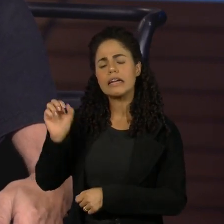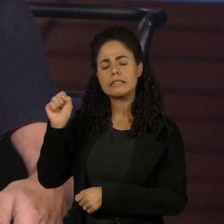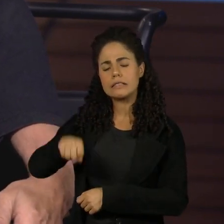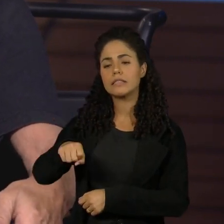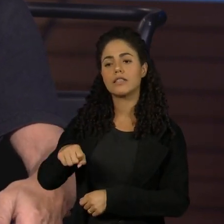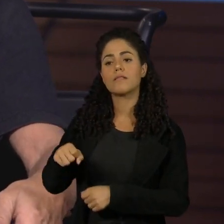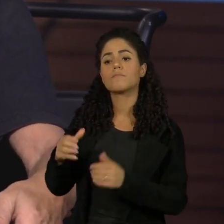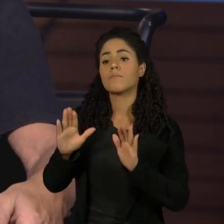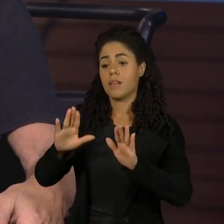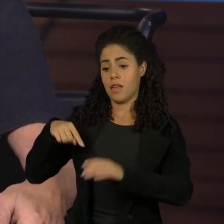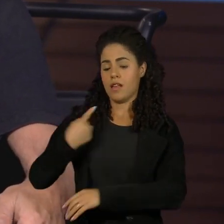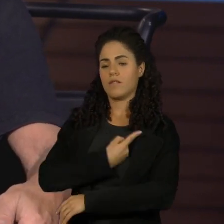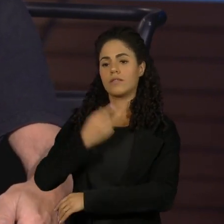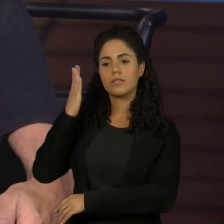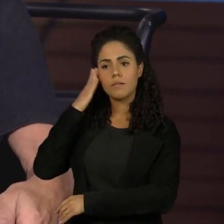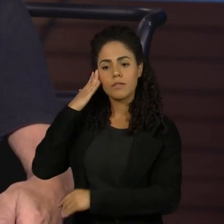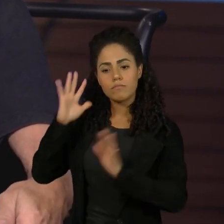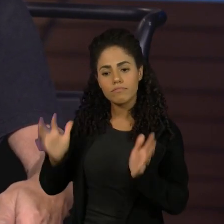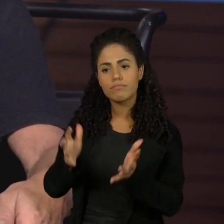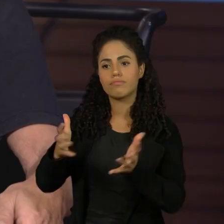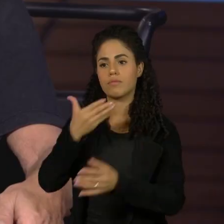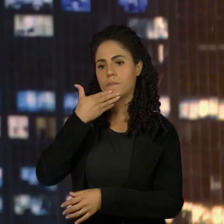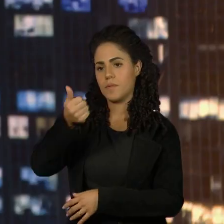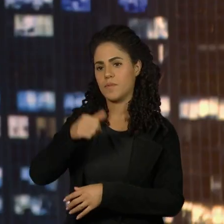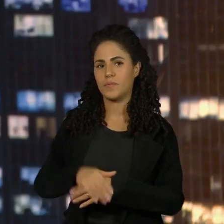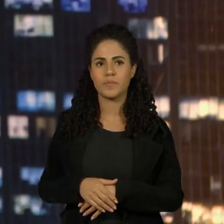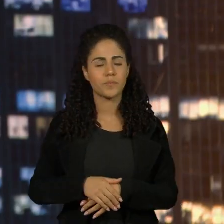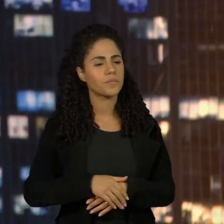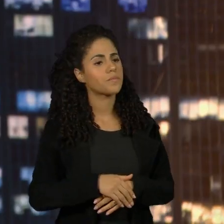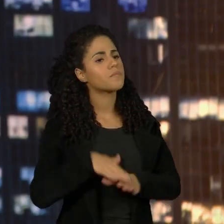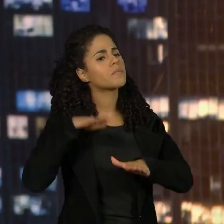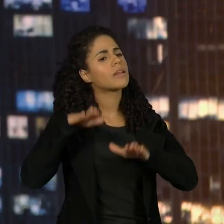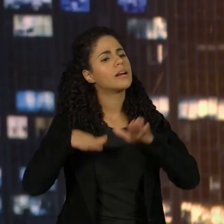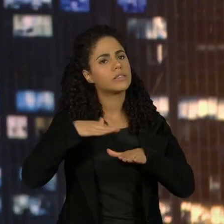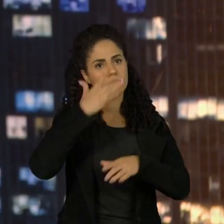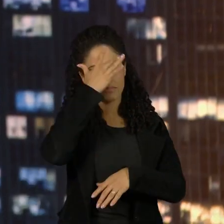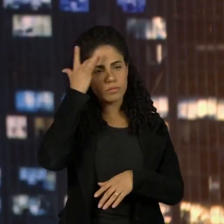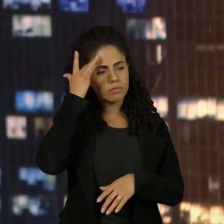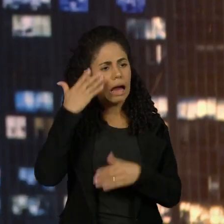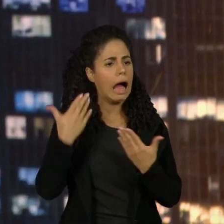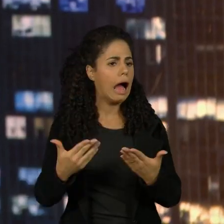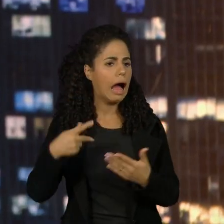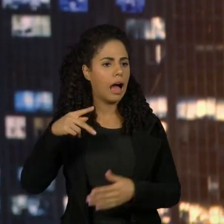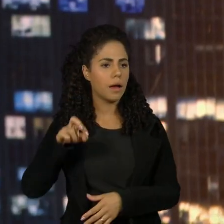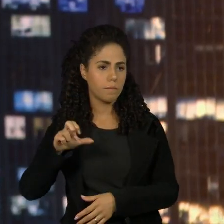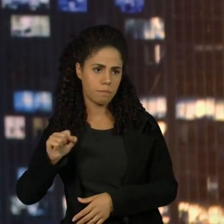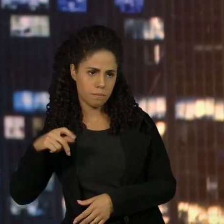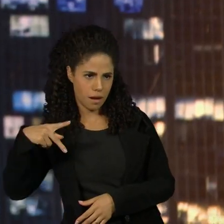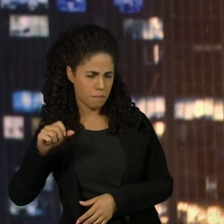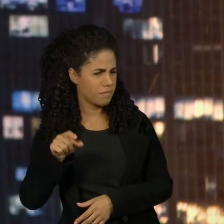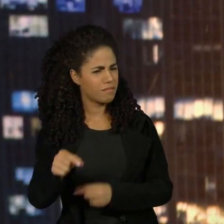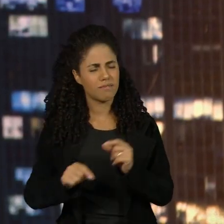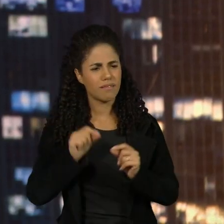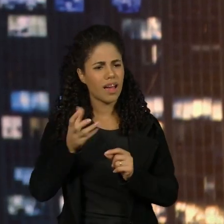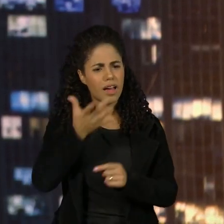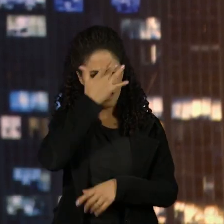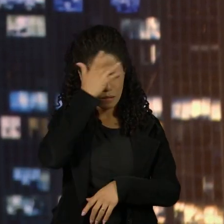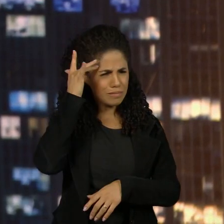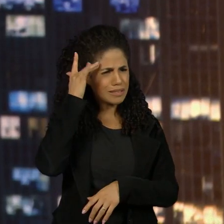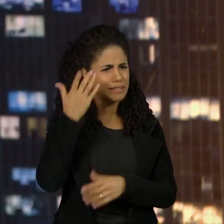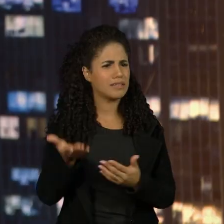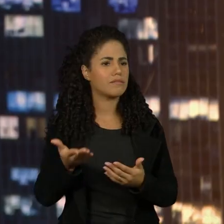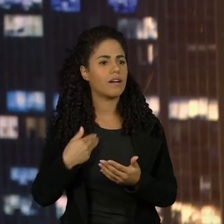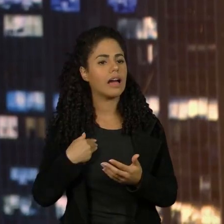fazer e a gente encoraja o máximo possível. Doutor Ricardo, às vezes tem essa coisa, mas a pessoa vai tomar PrEP, vai